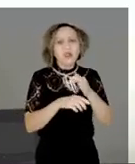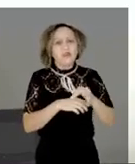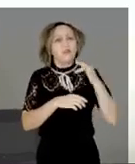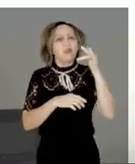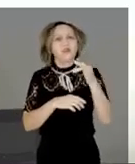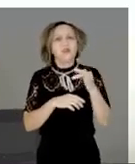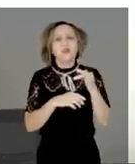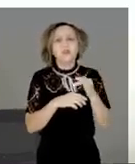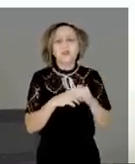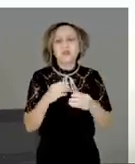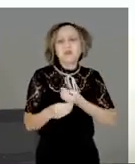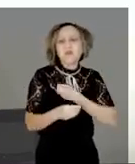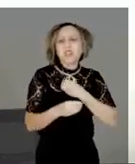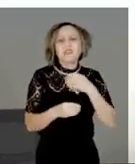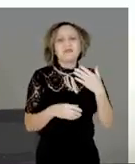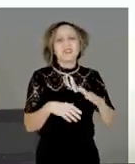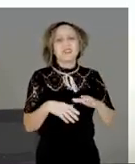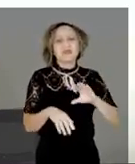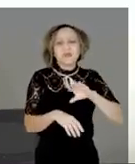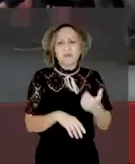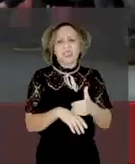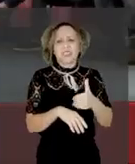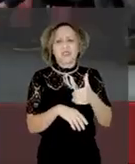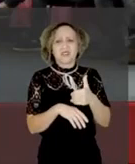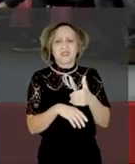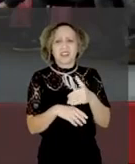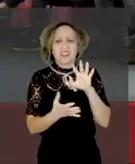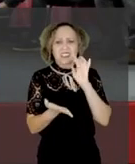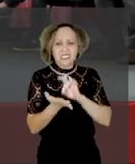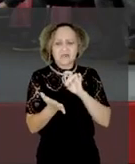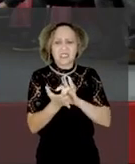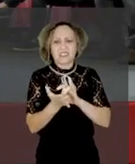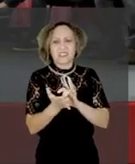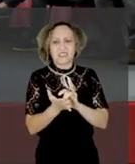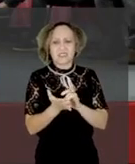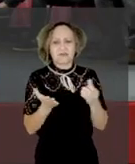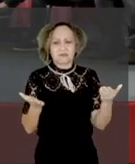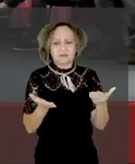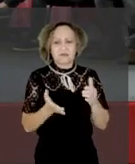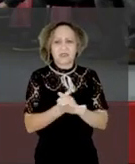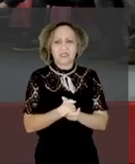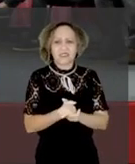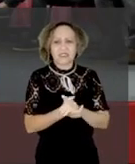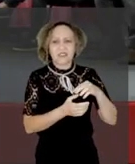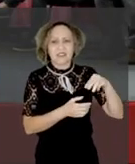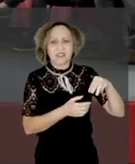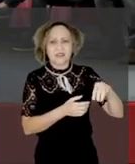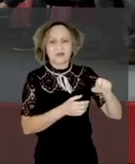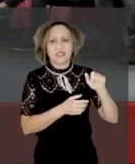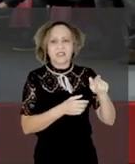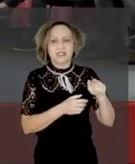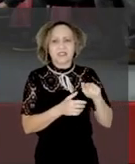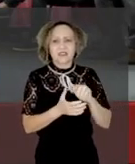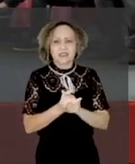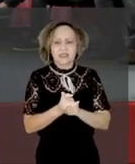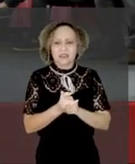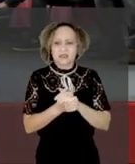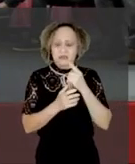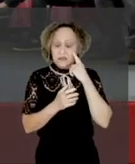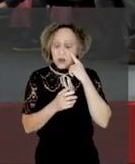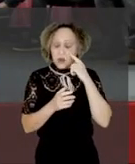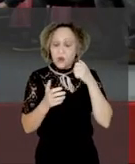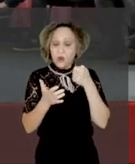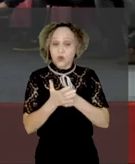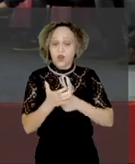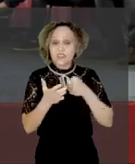gerações, a despeito dos que pretendem distorcer-lhes o caminho, é uma geração política, marcha para a frente,